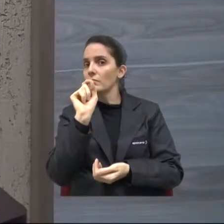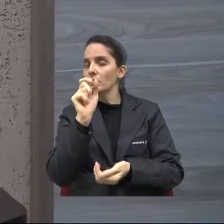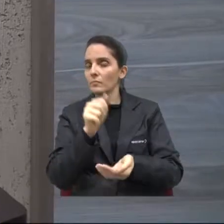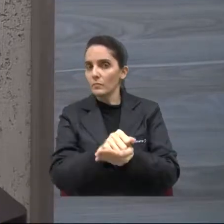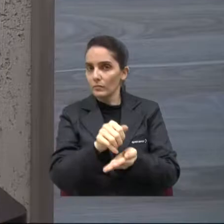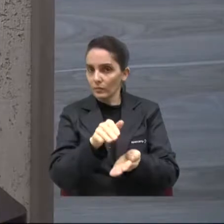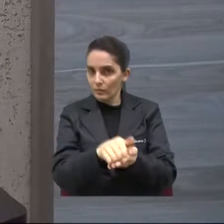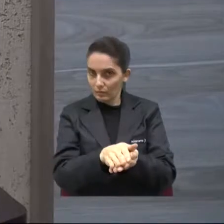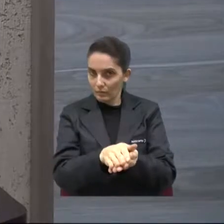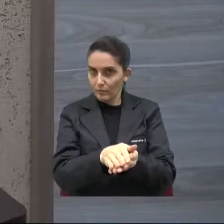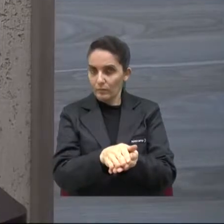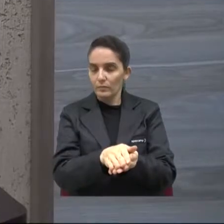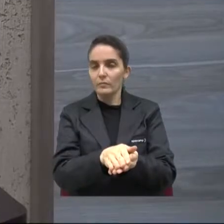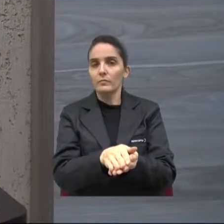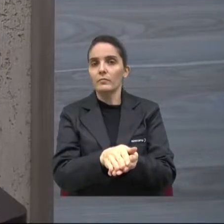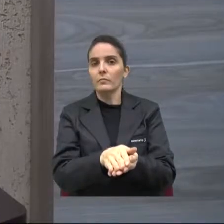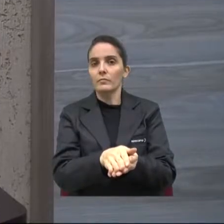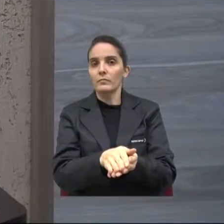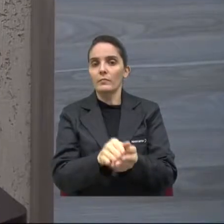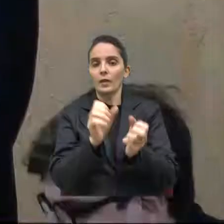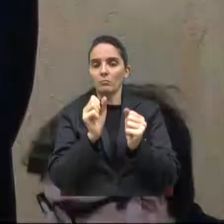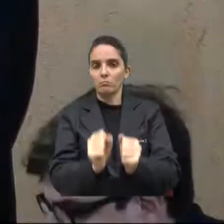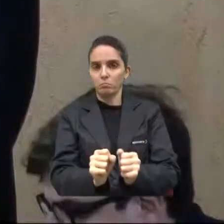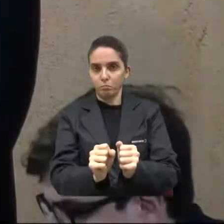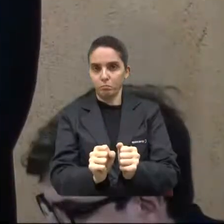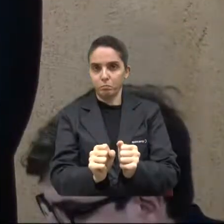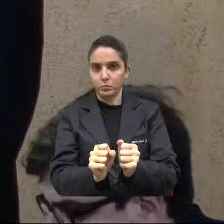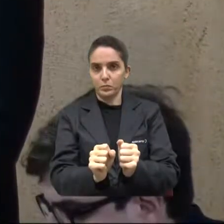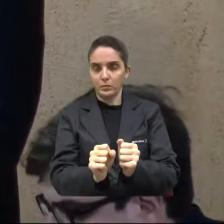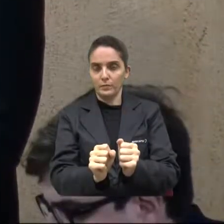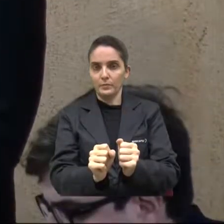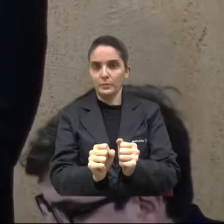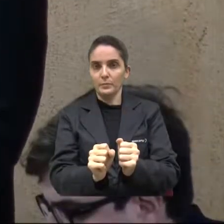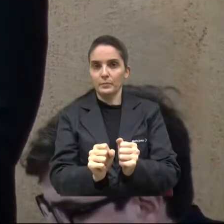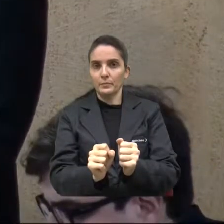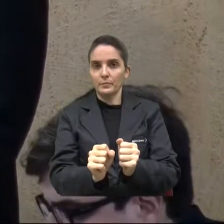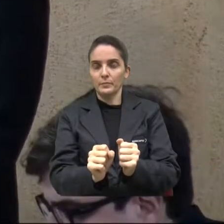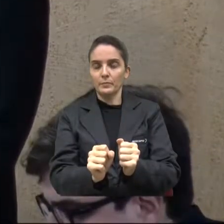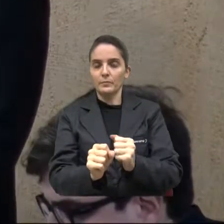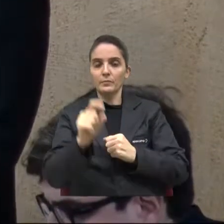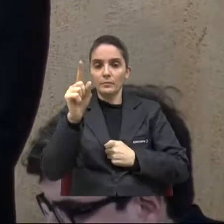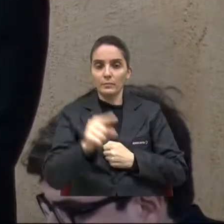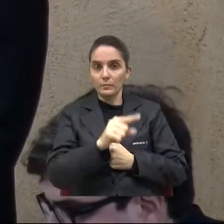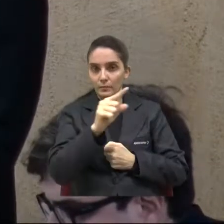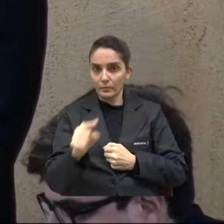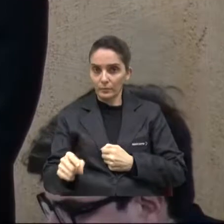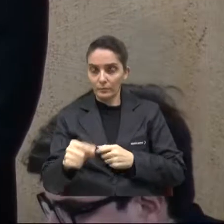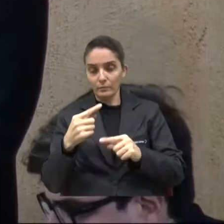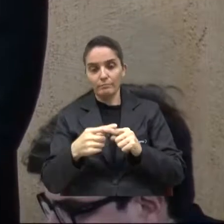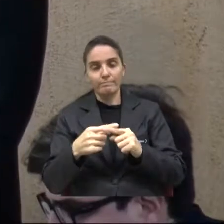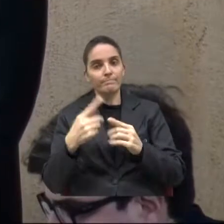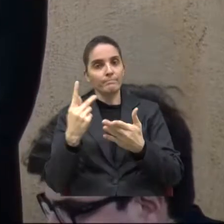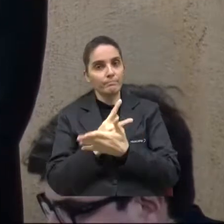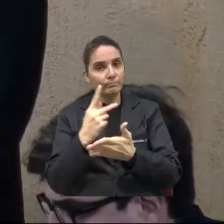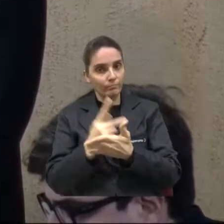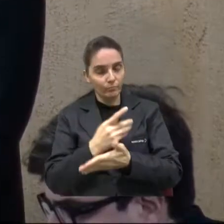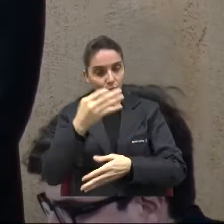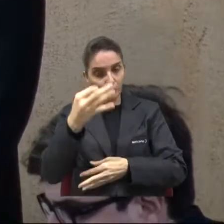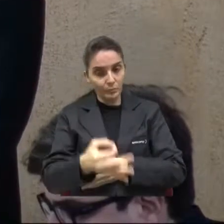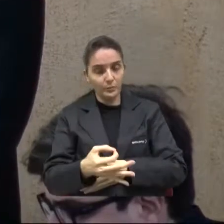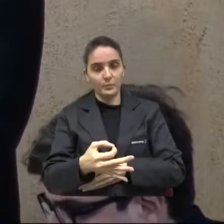multas elas são plausíveis de cancelamentos, porque elas hoje têm um erro formal, né? Então